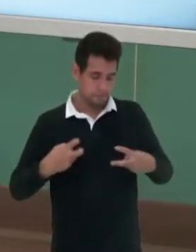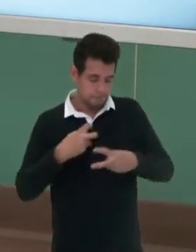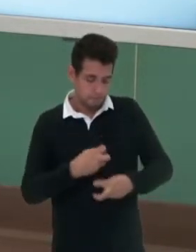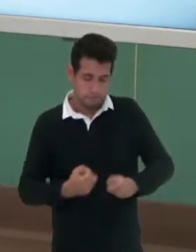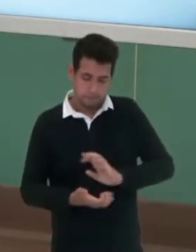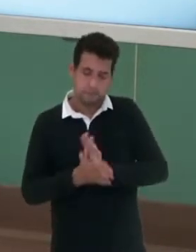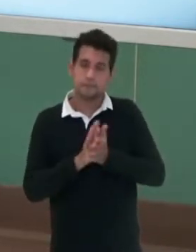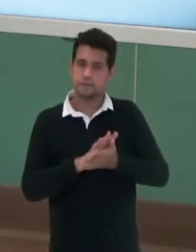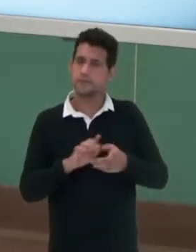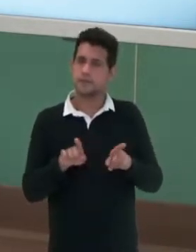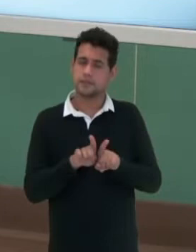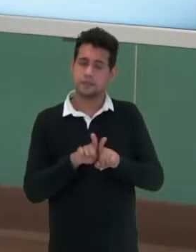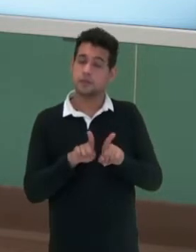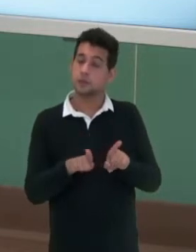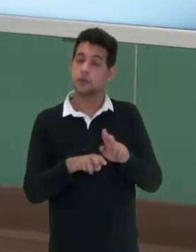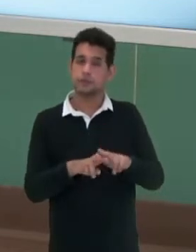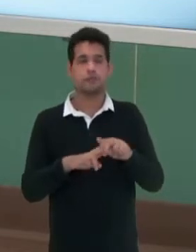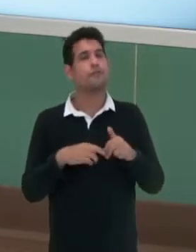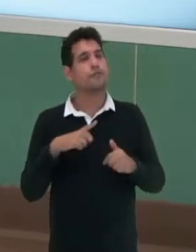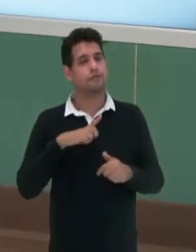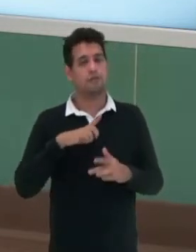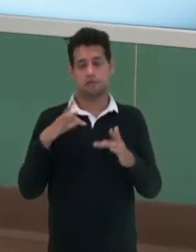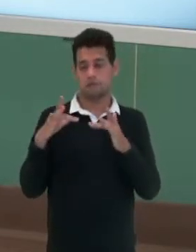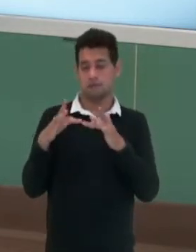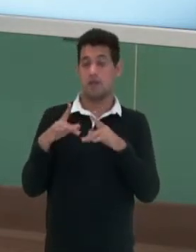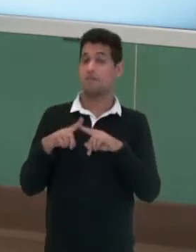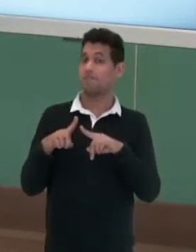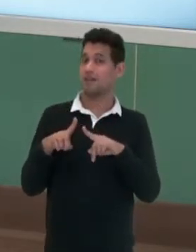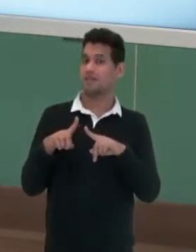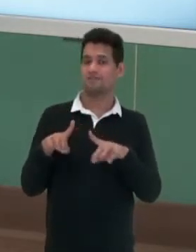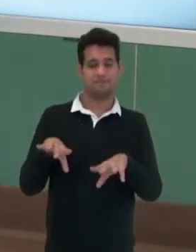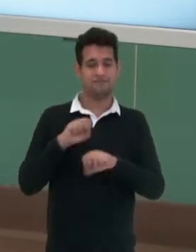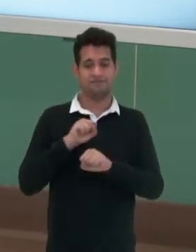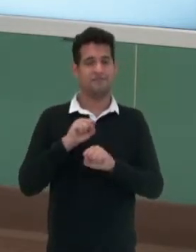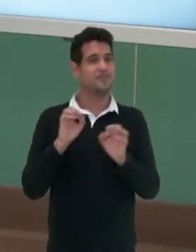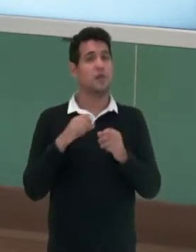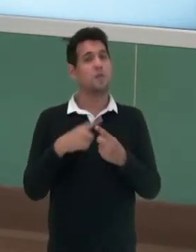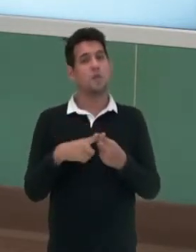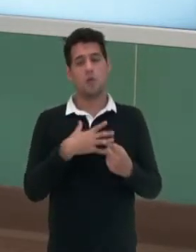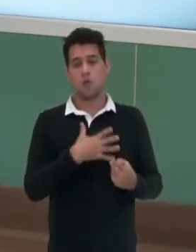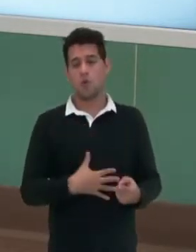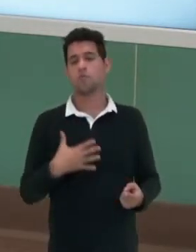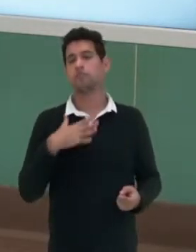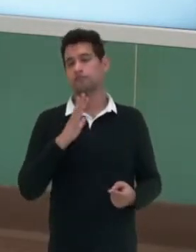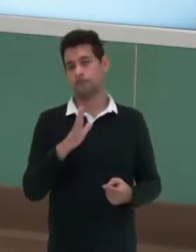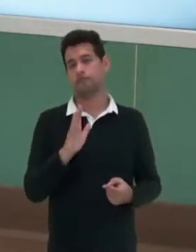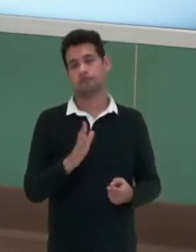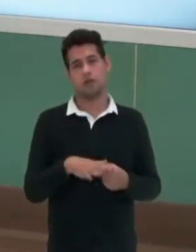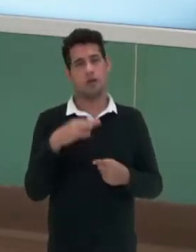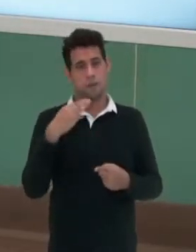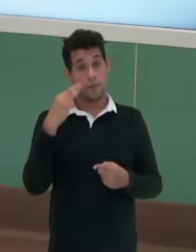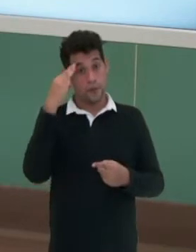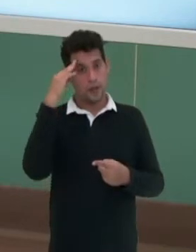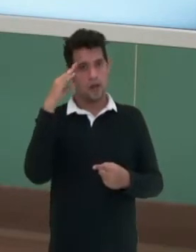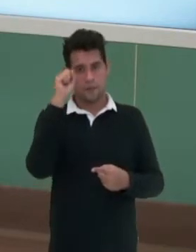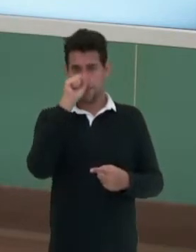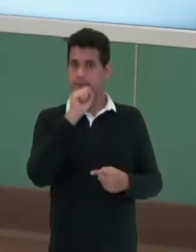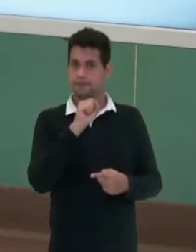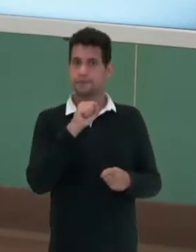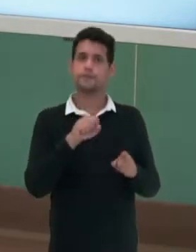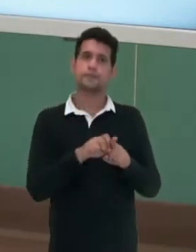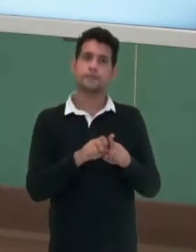micro-organismo. Então, por isso que eu tive o contato, mas não manifestei, porque meu corpo já tinha na célula de memória, né? Então, são